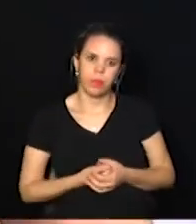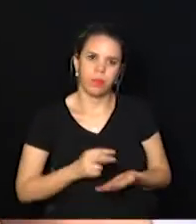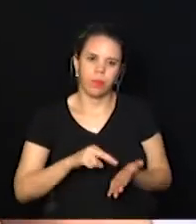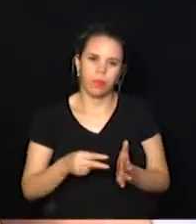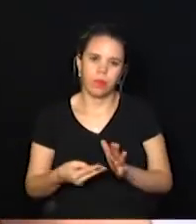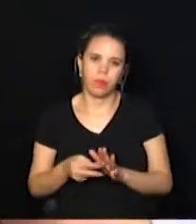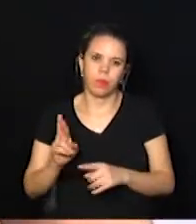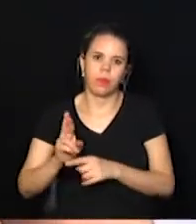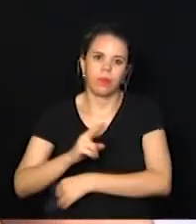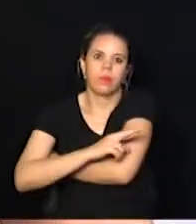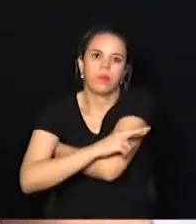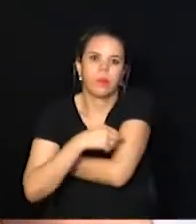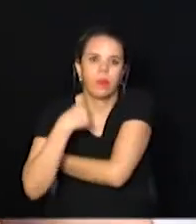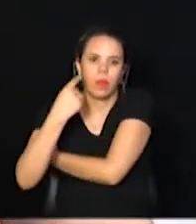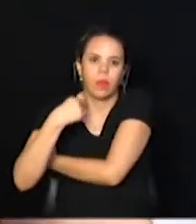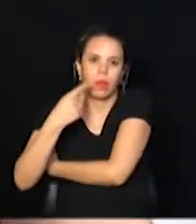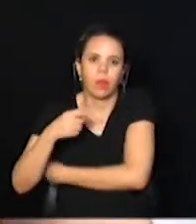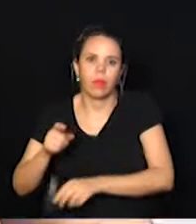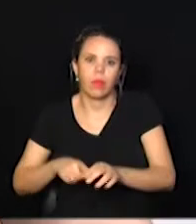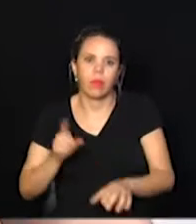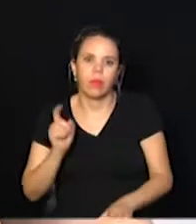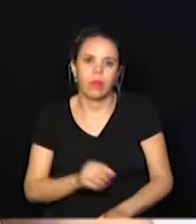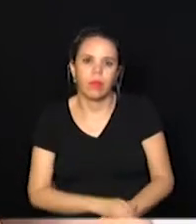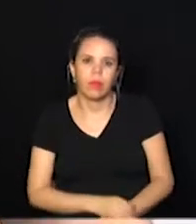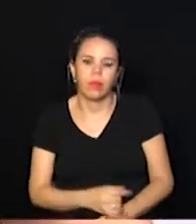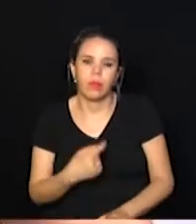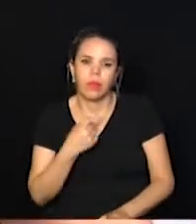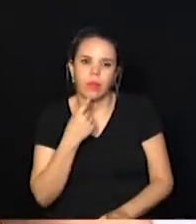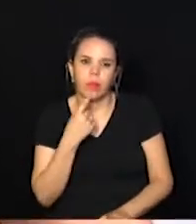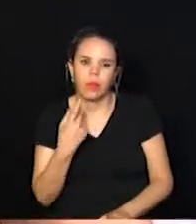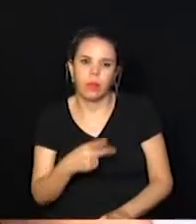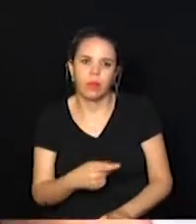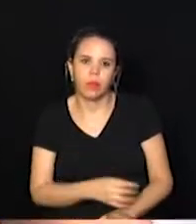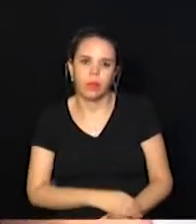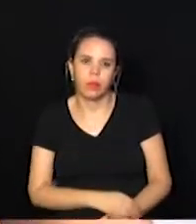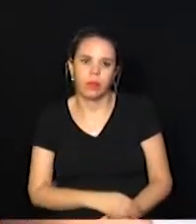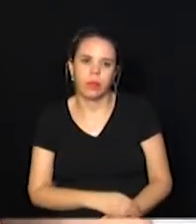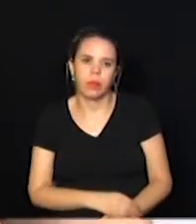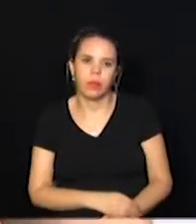representa os advogados independentes aqui de Campinas.